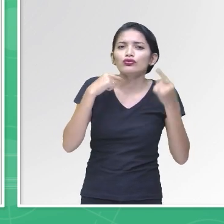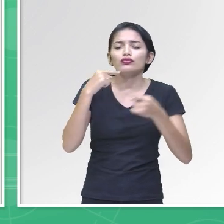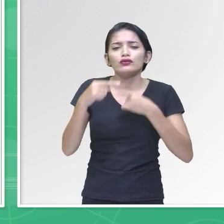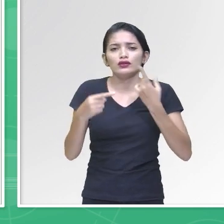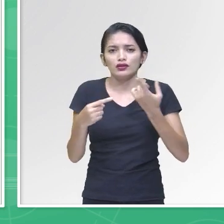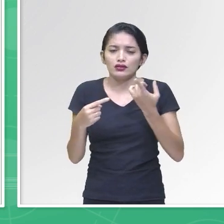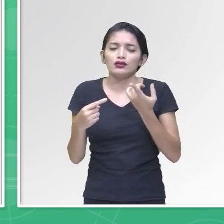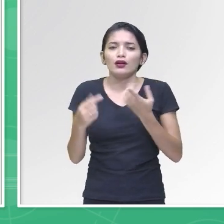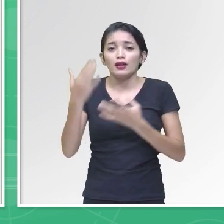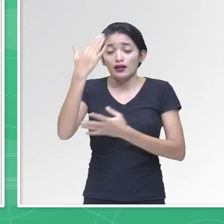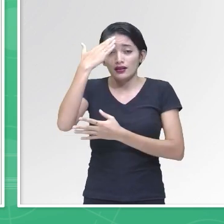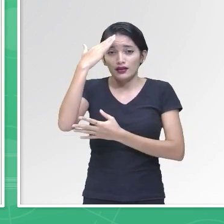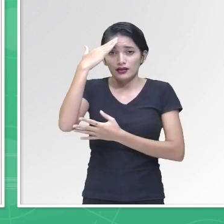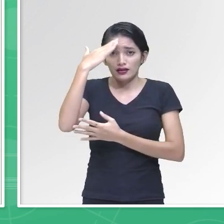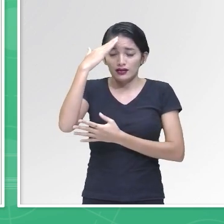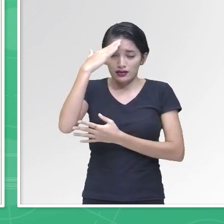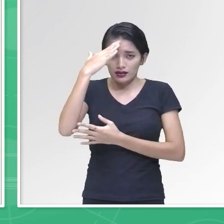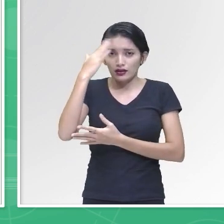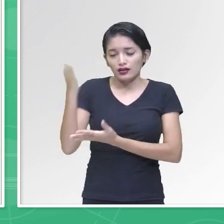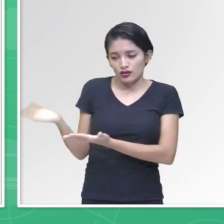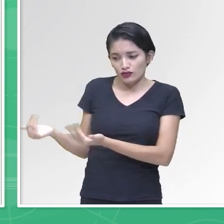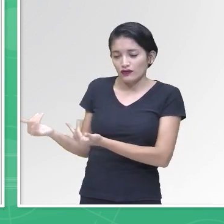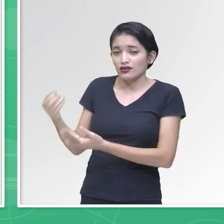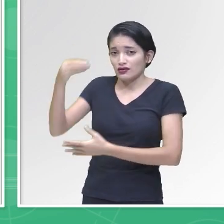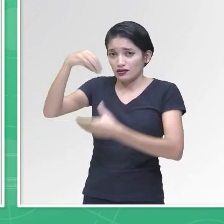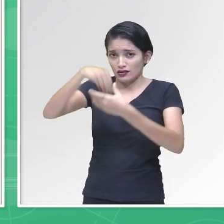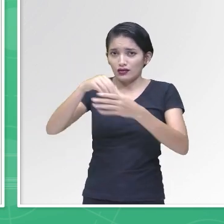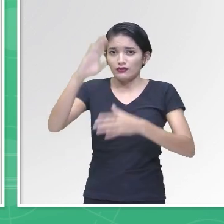constitucionais para entendermos juventude no Brasil.